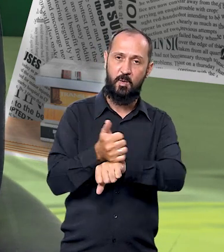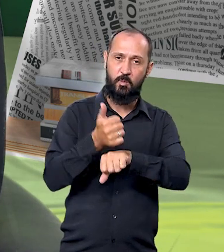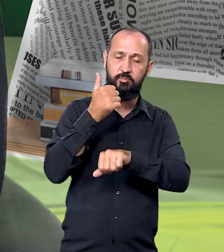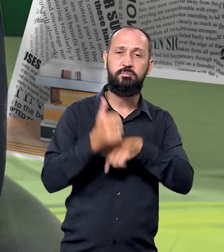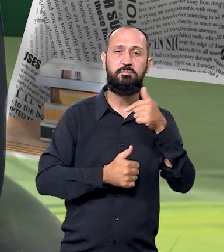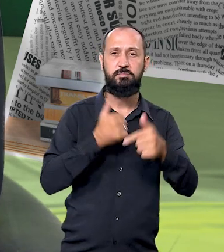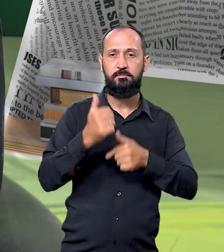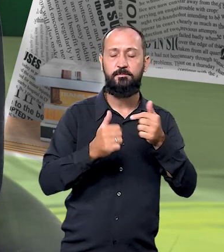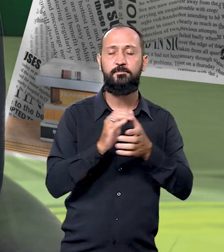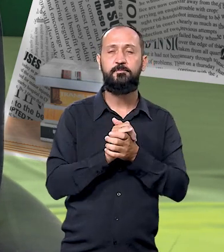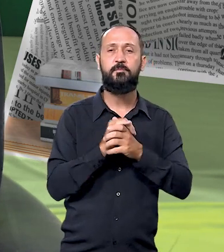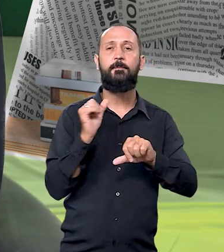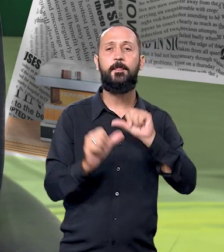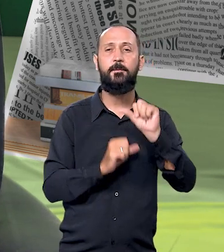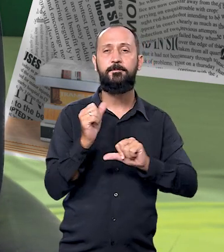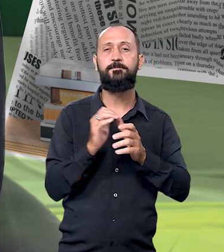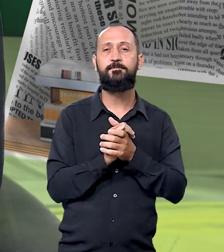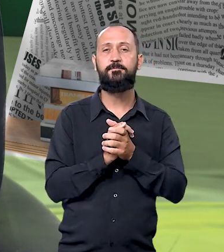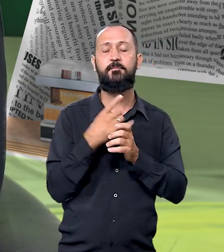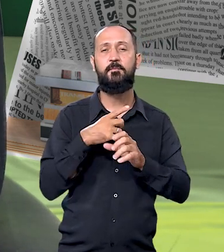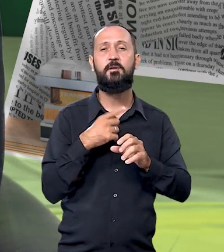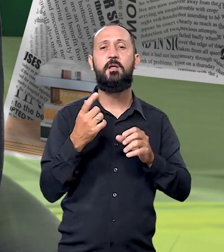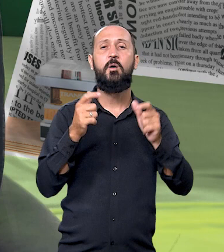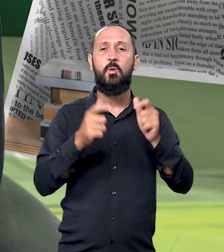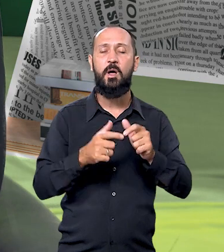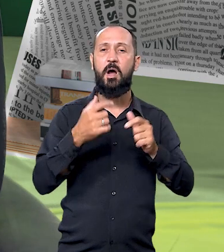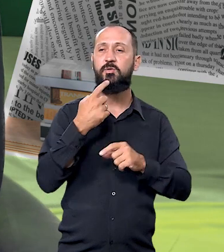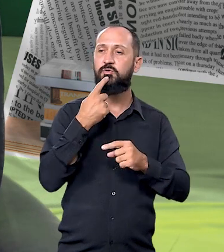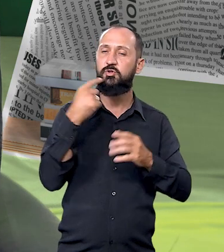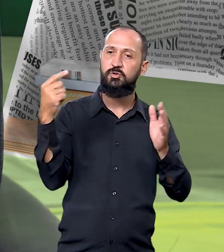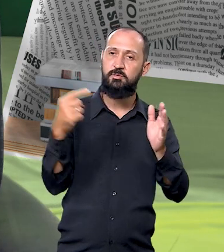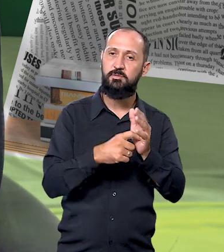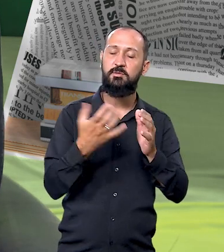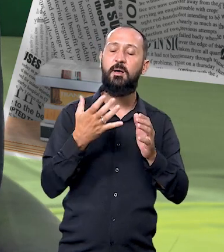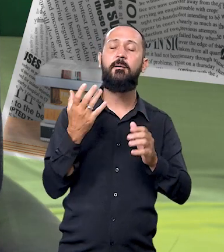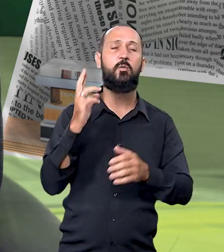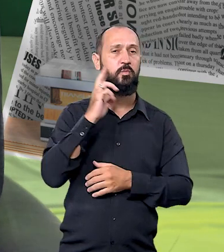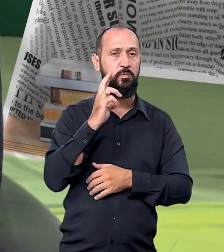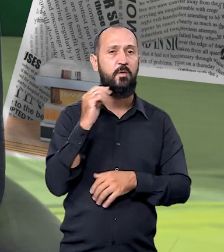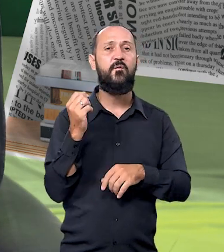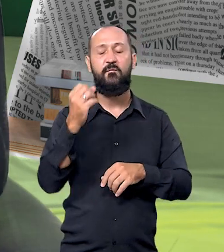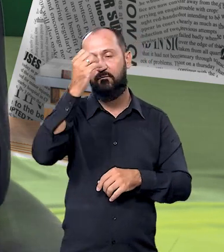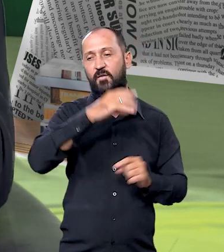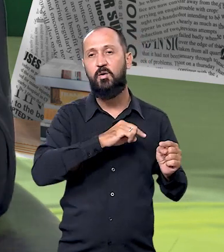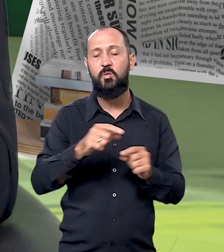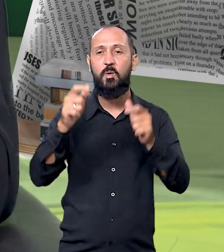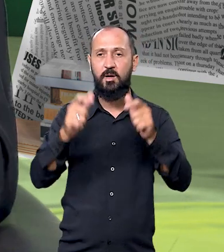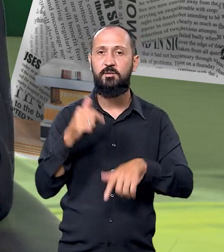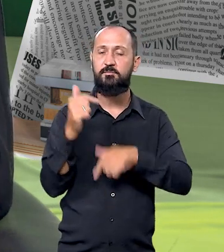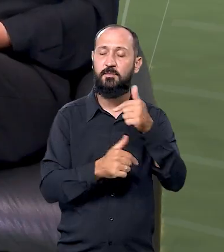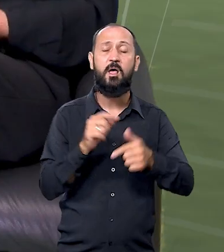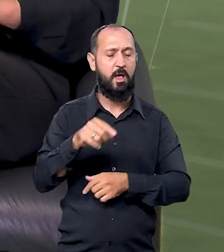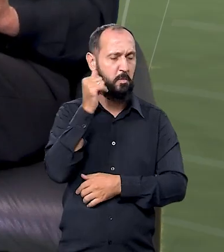qualidade do nosso trabalho também modificou. A gente tem recursos de denúncia. Antigamente não existia isso. Era natural uma mulher sofrer violência no